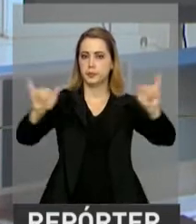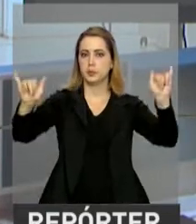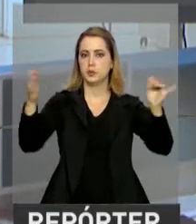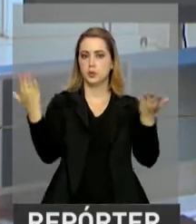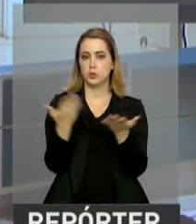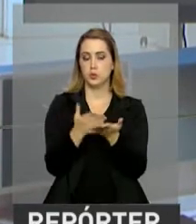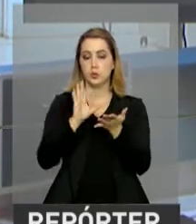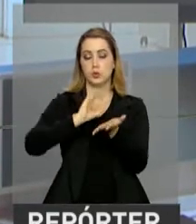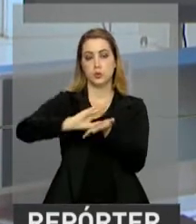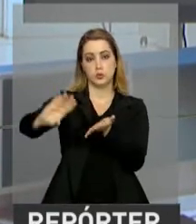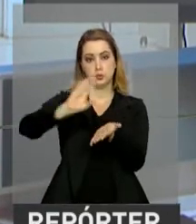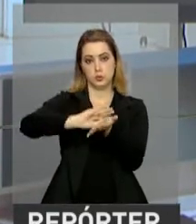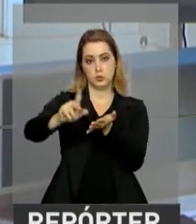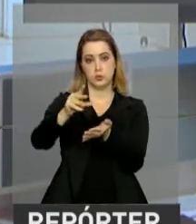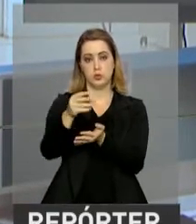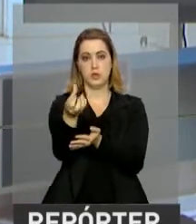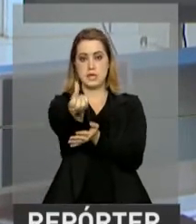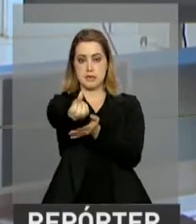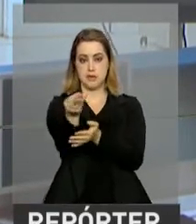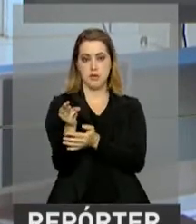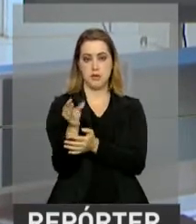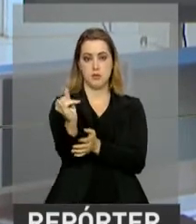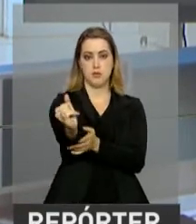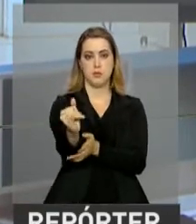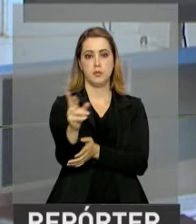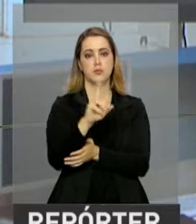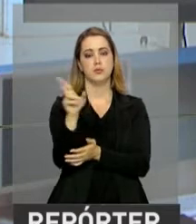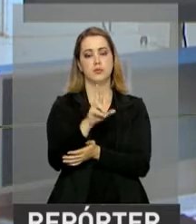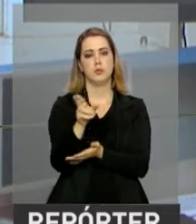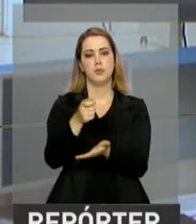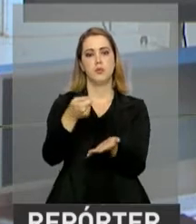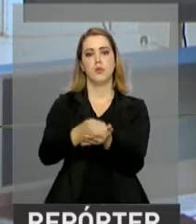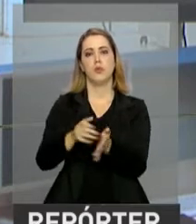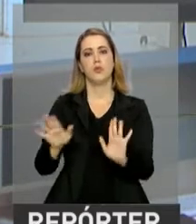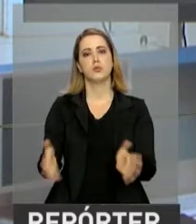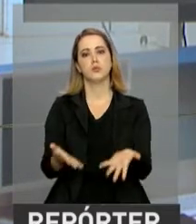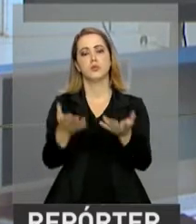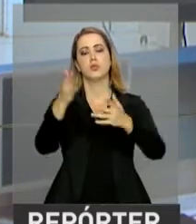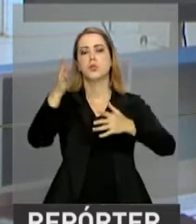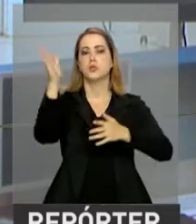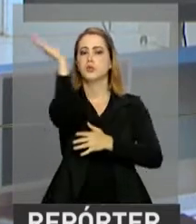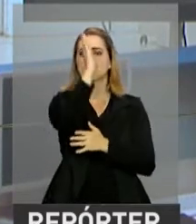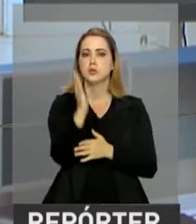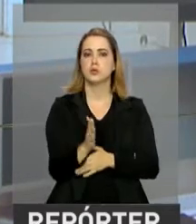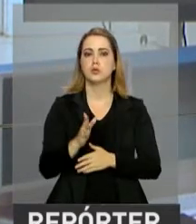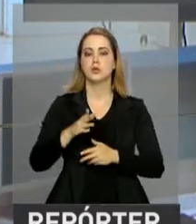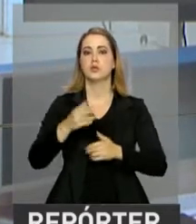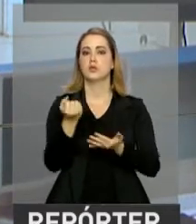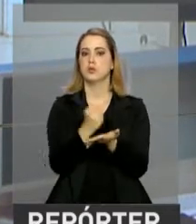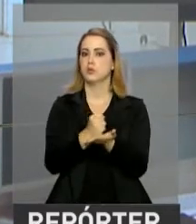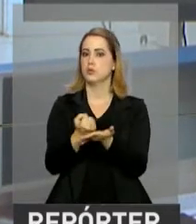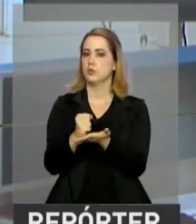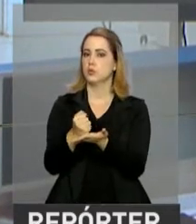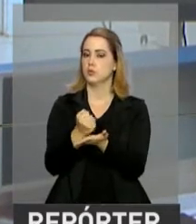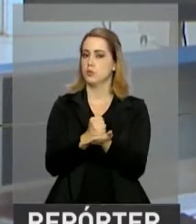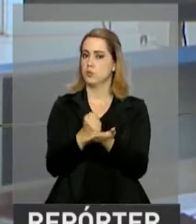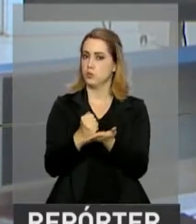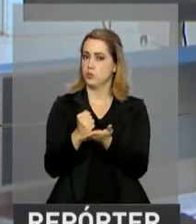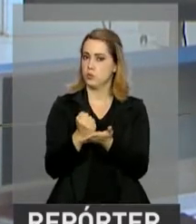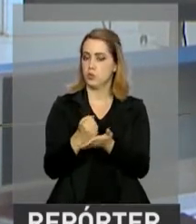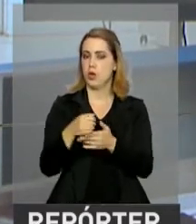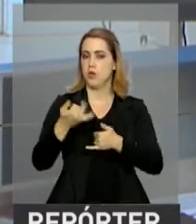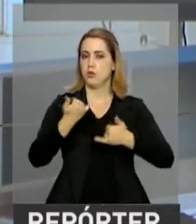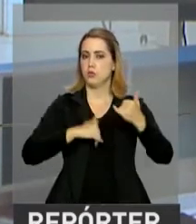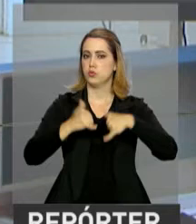bilhões e meio de reais parte dos recursos vai ser utilizada na produção nacional de medicamentos biológicos o que deve representar uma